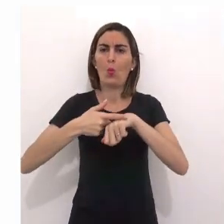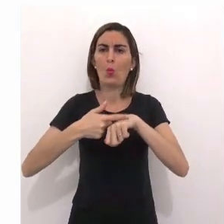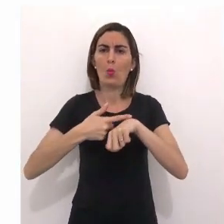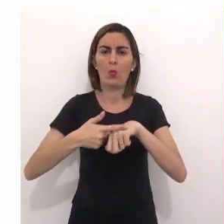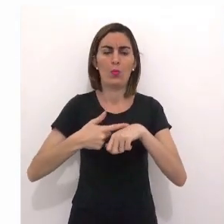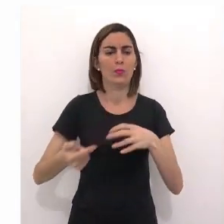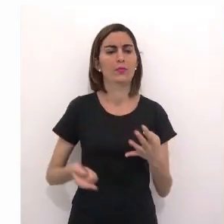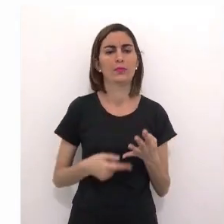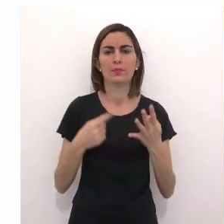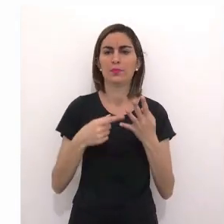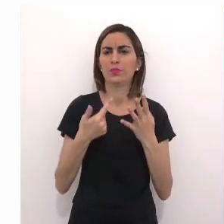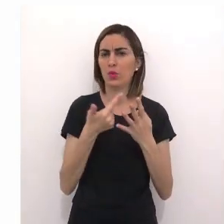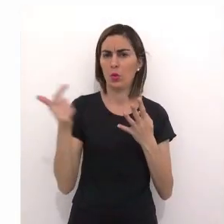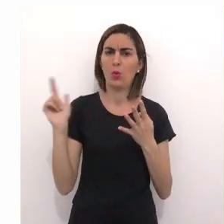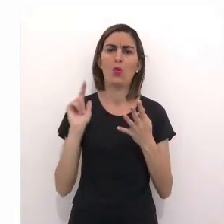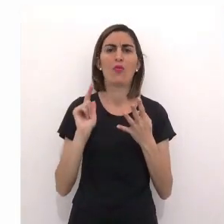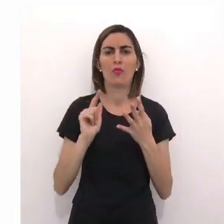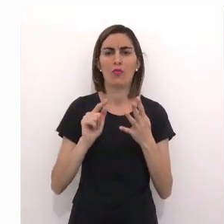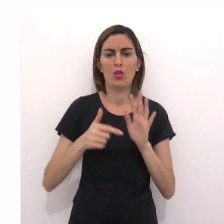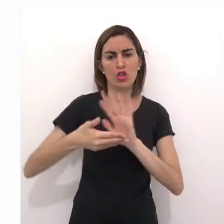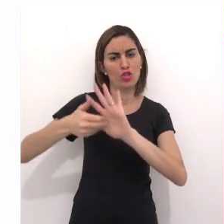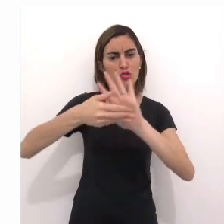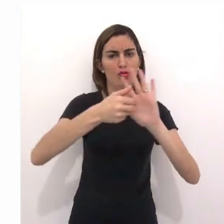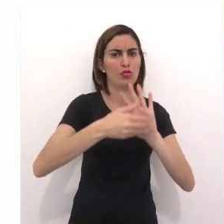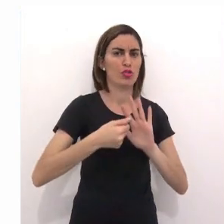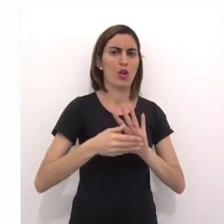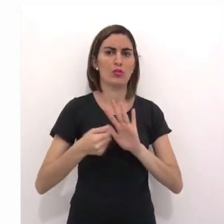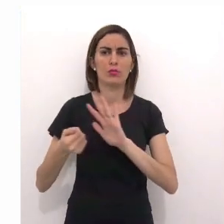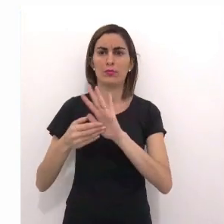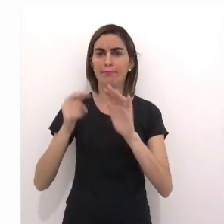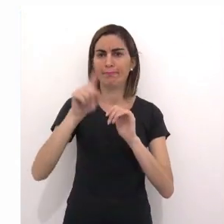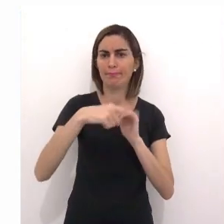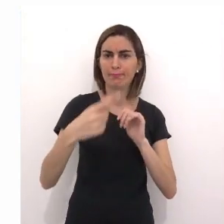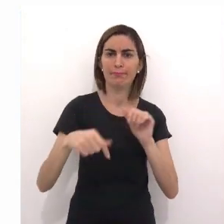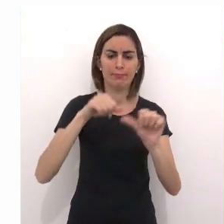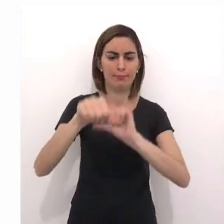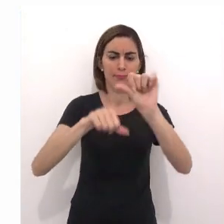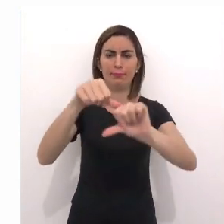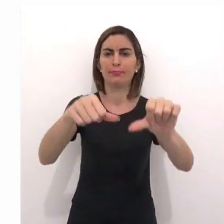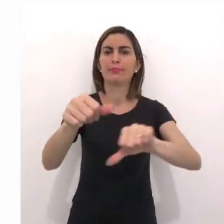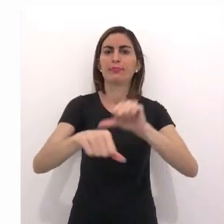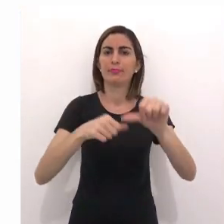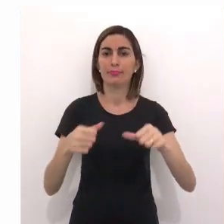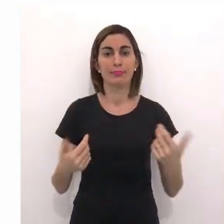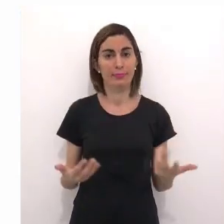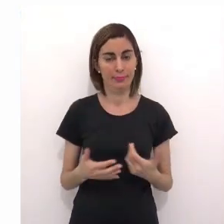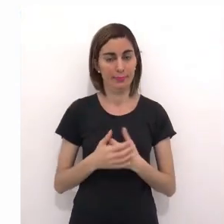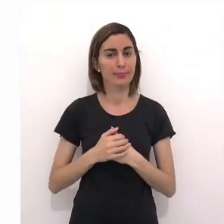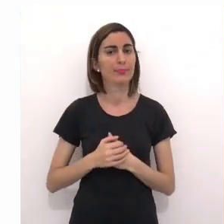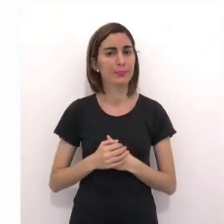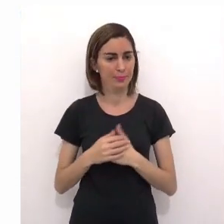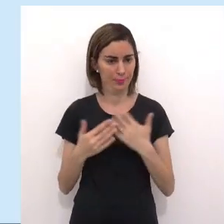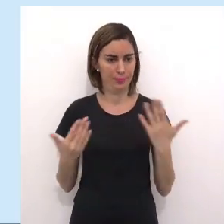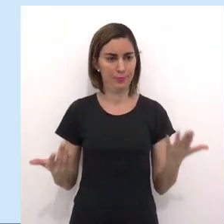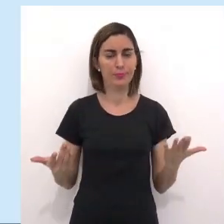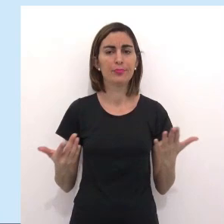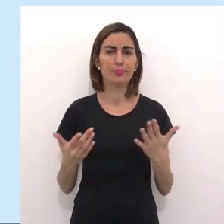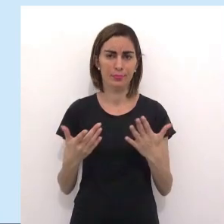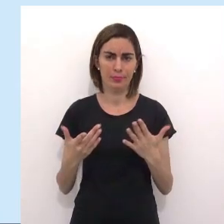dentre outros, fossem extirpados. Vejam só.